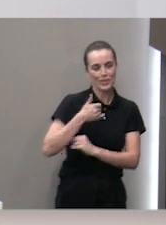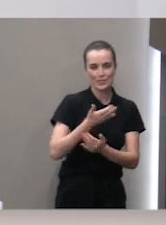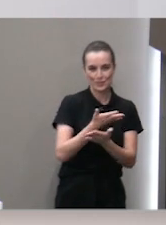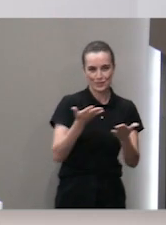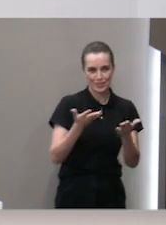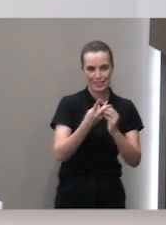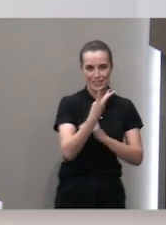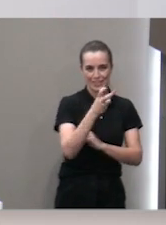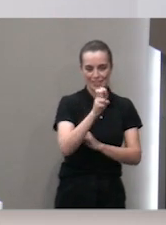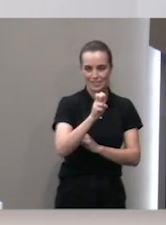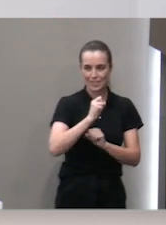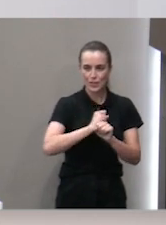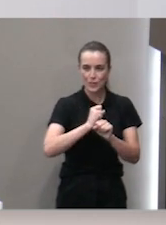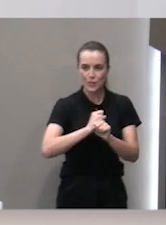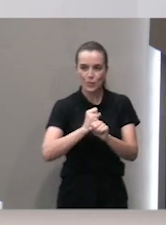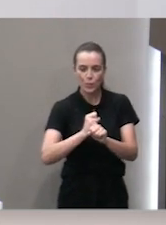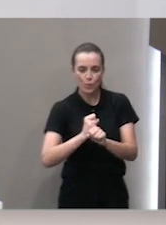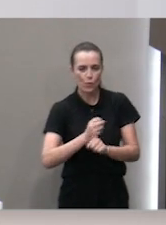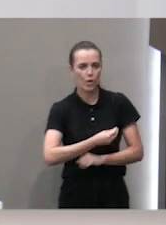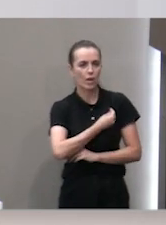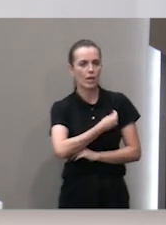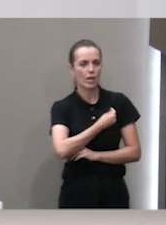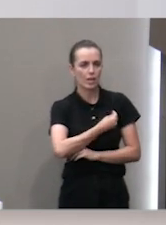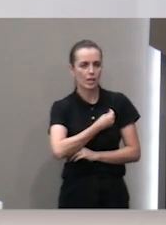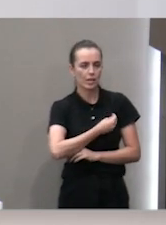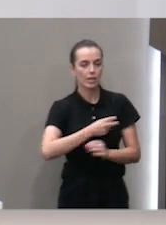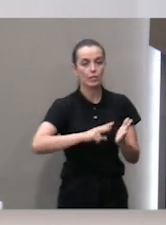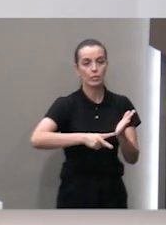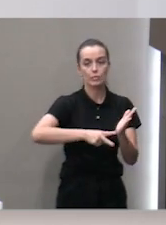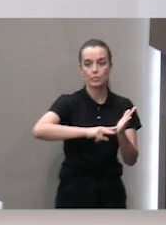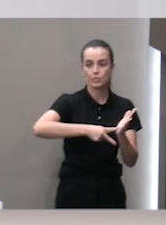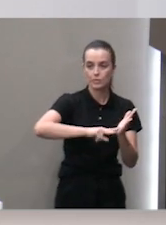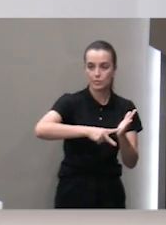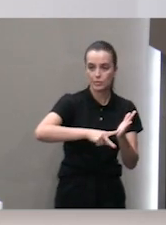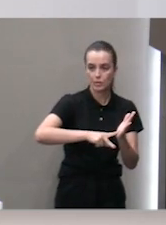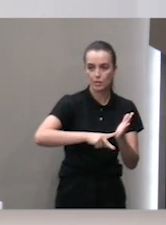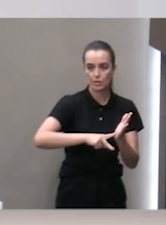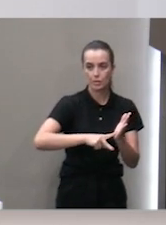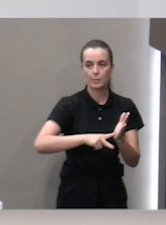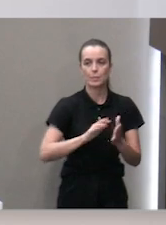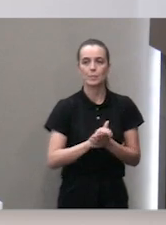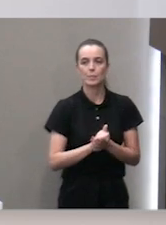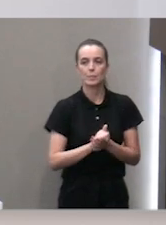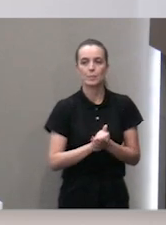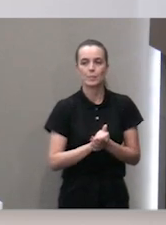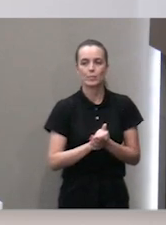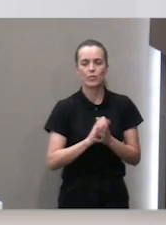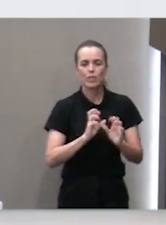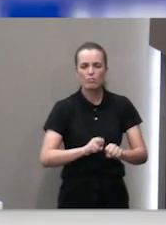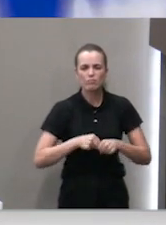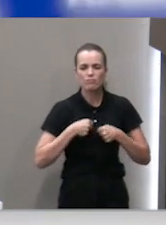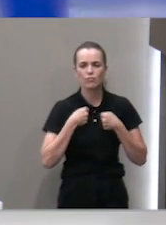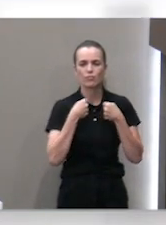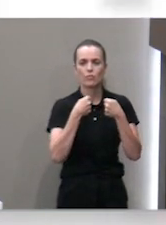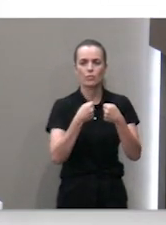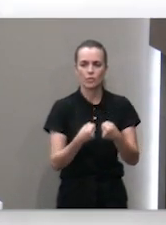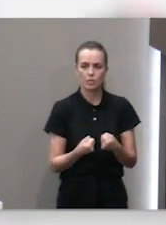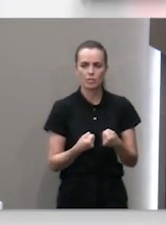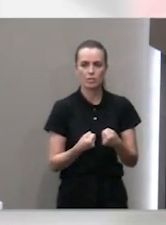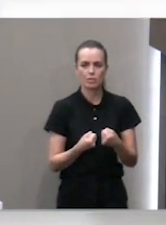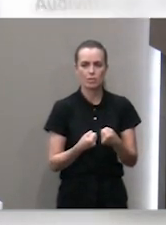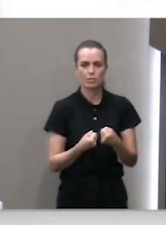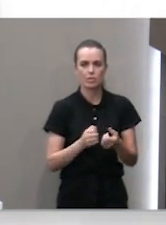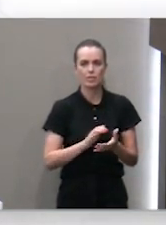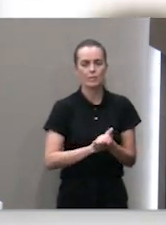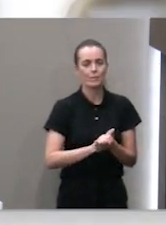seus 35 anos de existência, o Simpasso constituiu e vem fortalecendo uma extensa rede